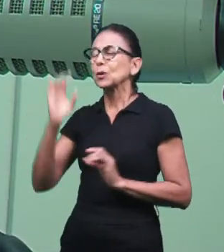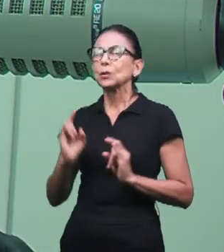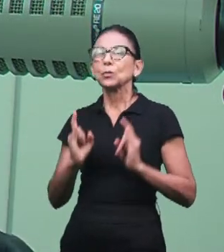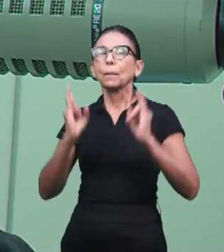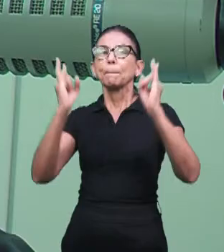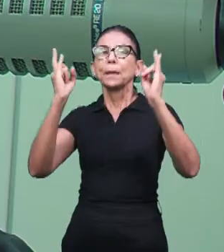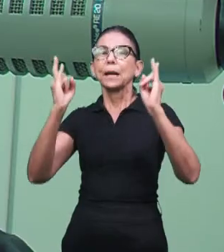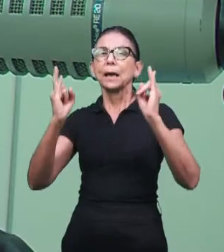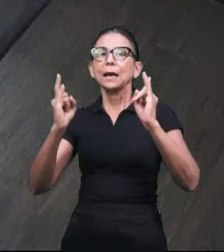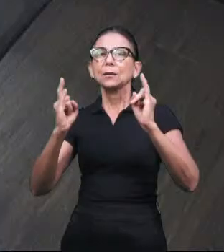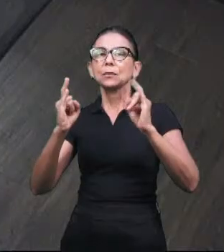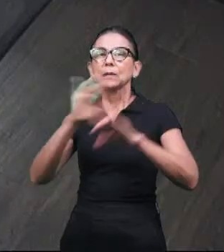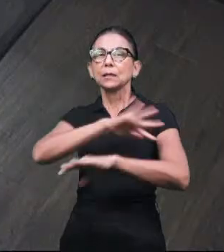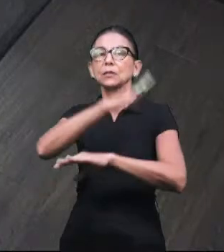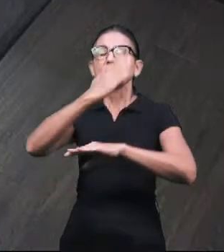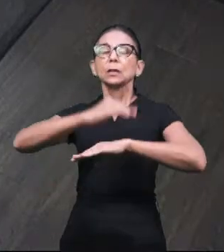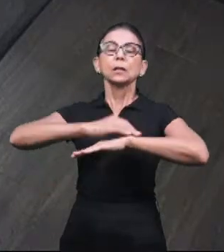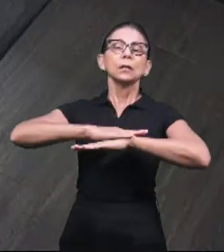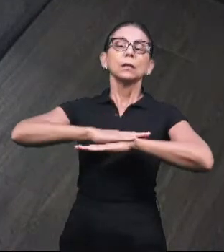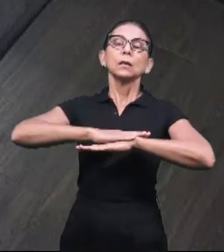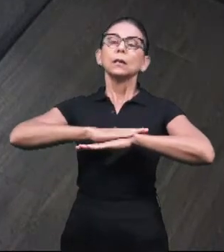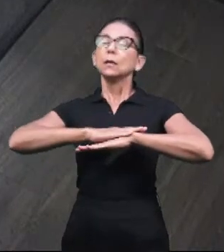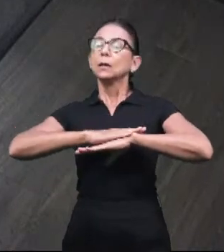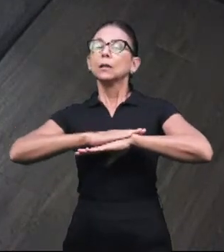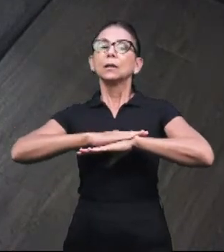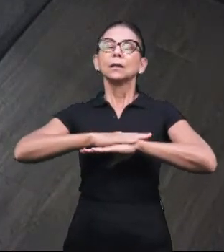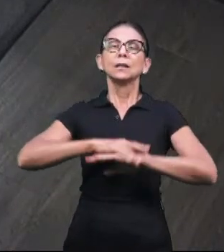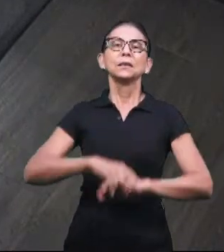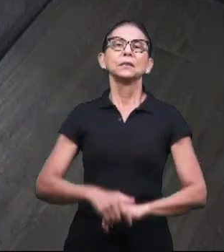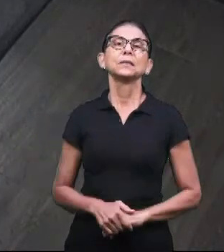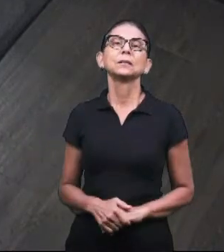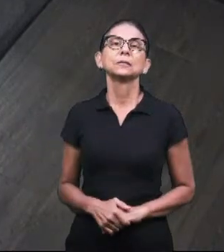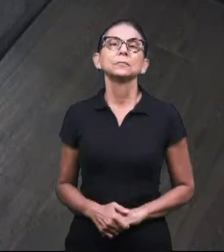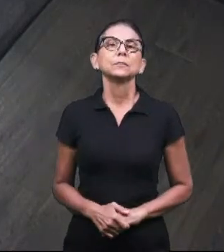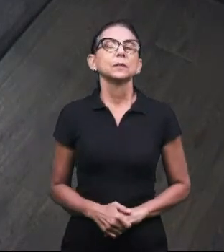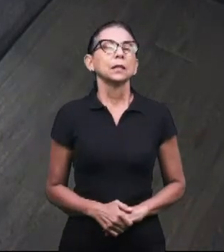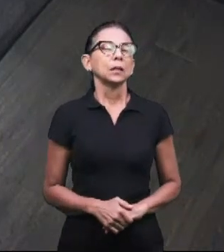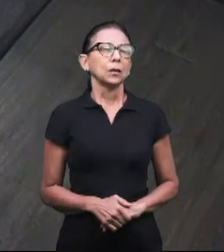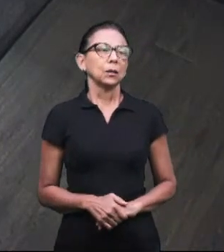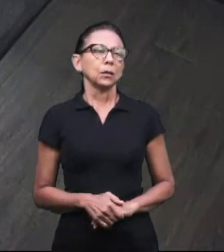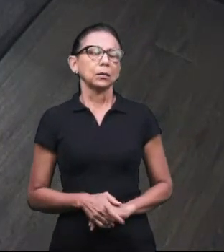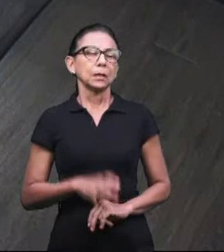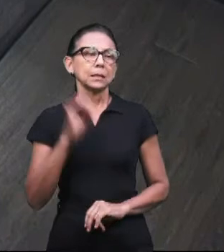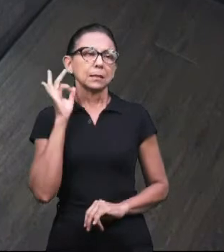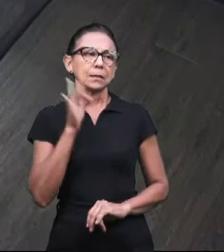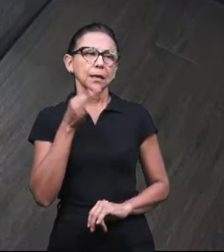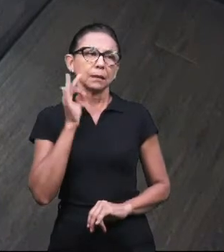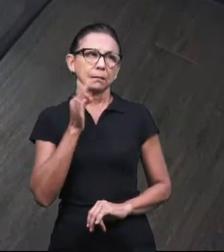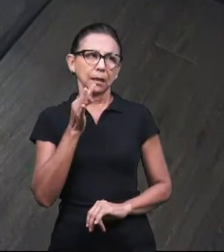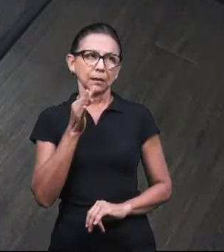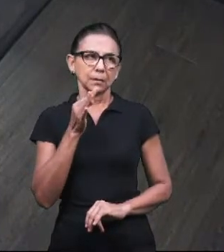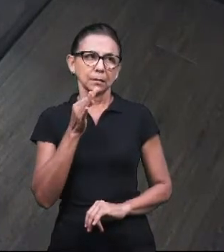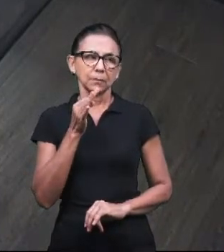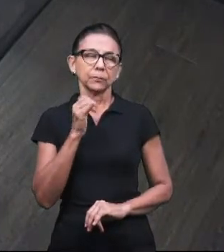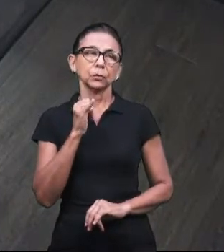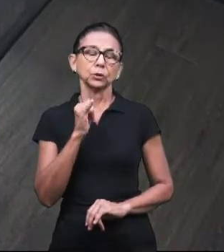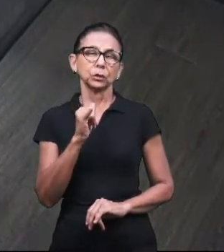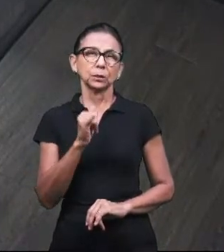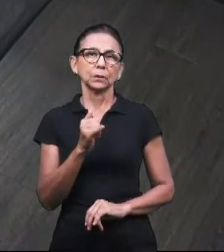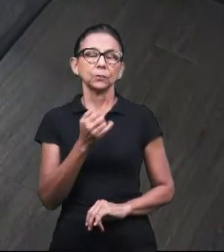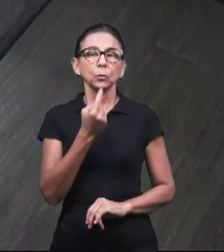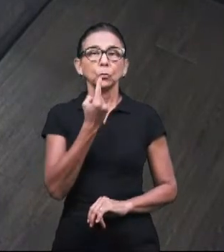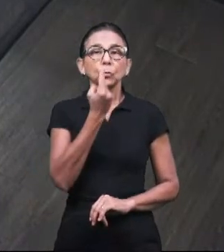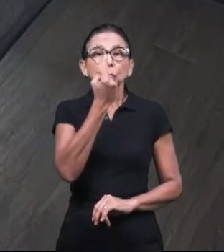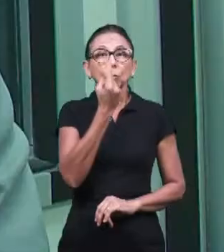situação assim. Eu posso afirmar com uma certeza absoluta que foi o único dia na história